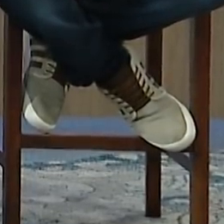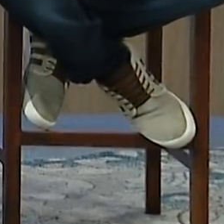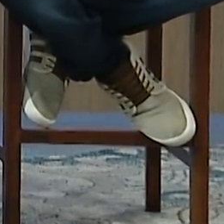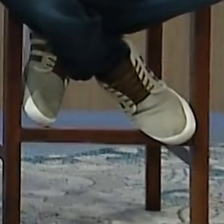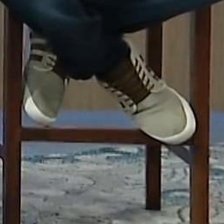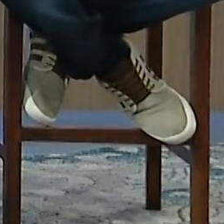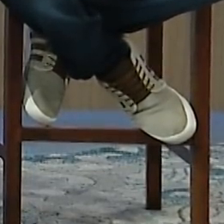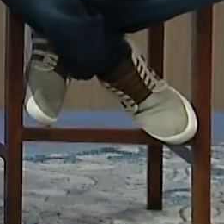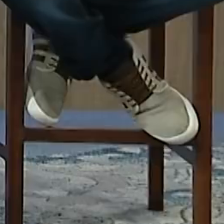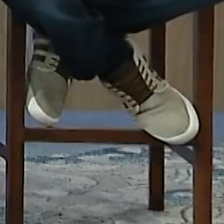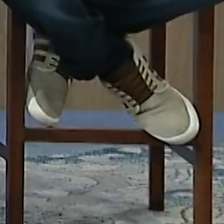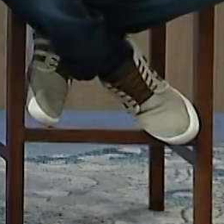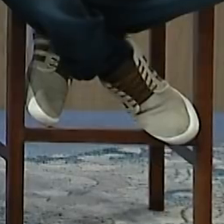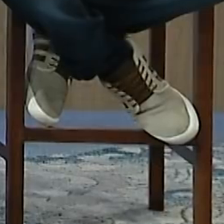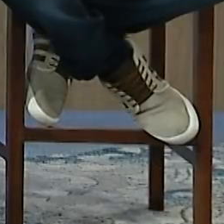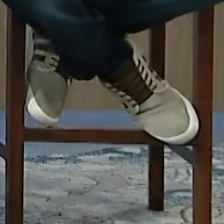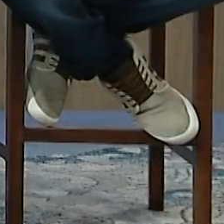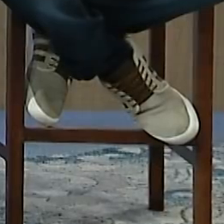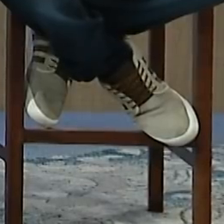somente